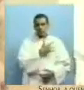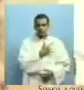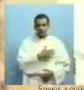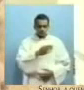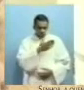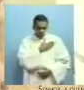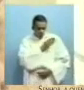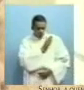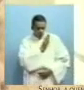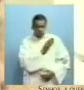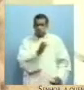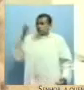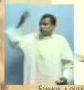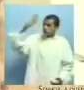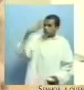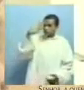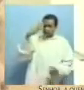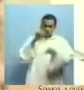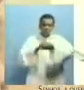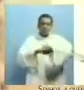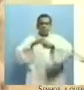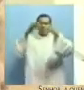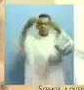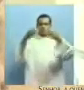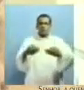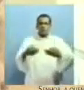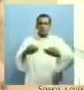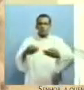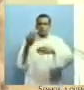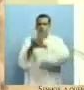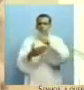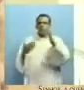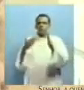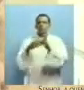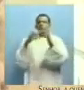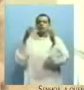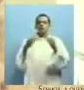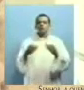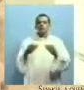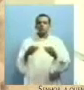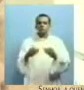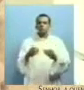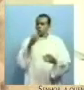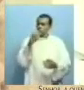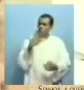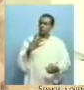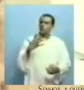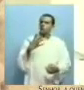me inspire, no momento exato, aquilo que é digno, útil e do teu